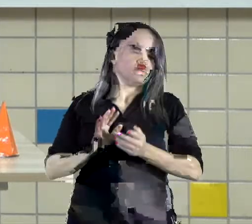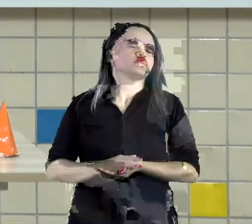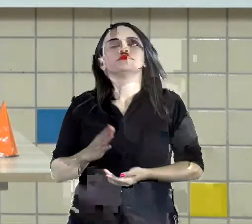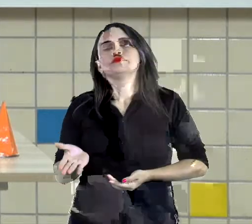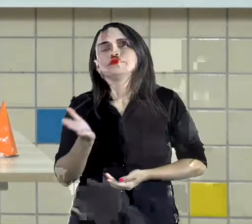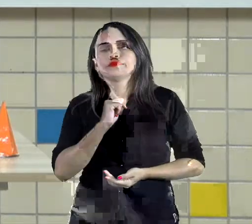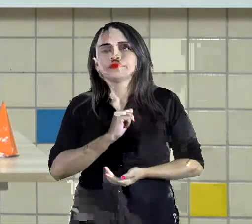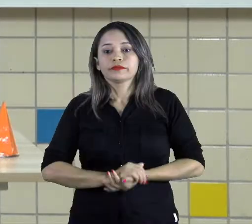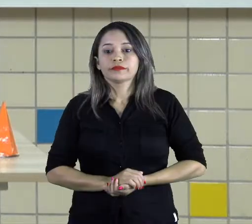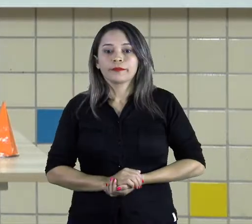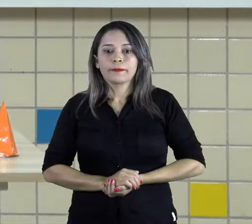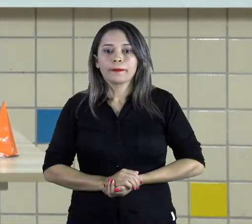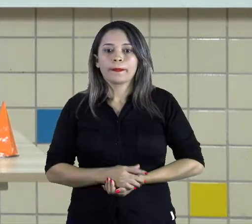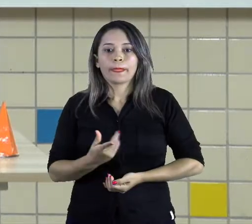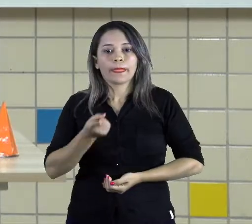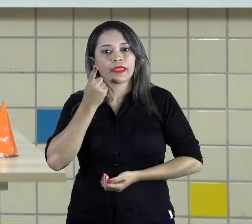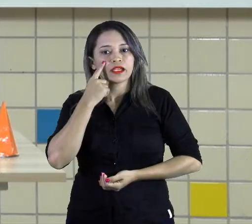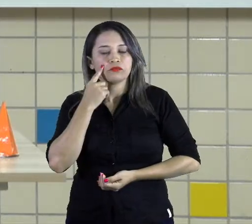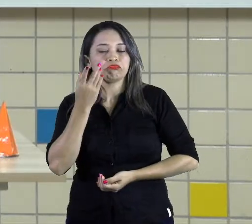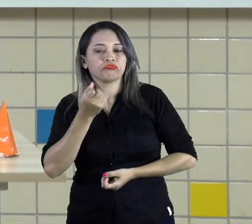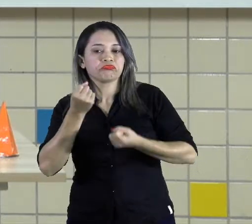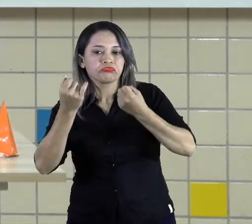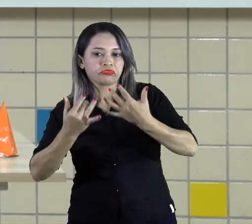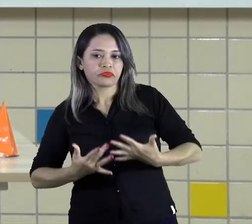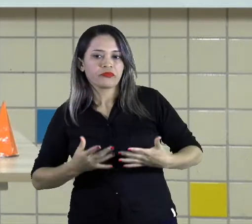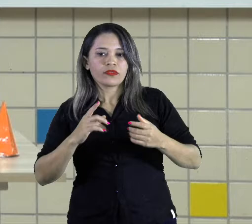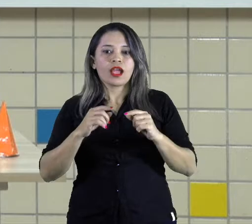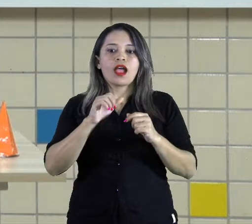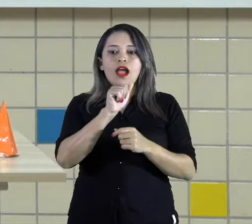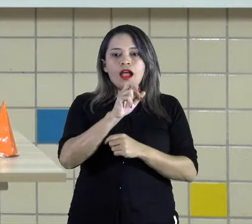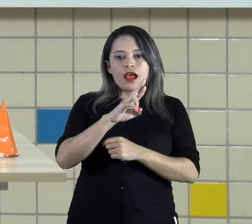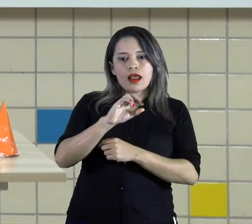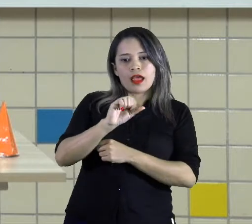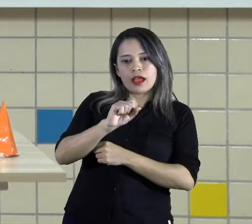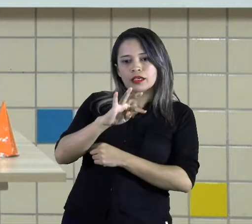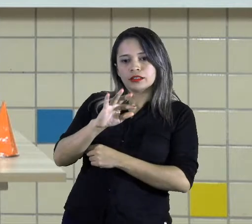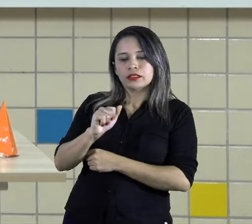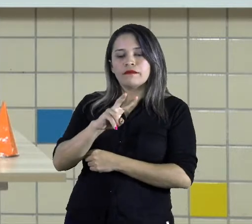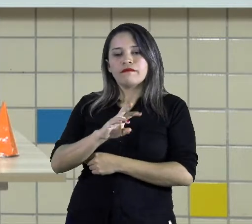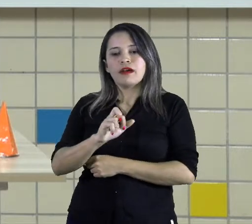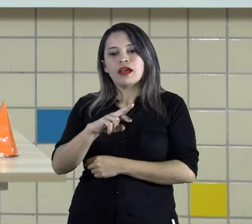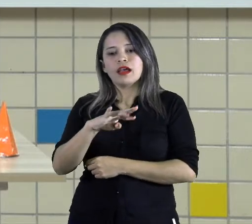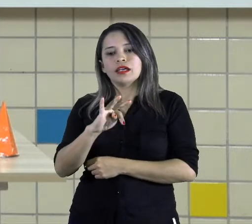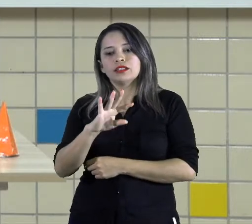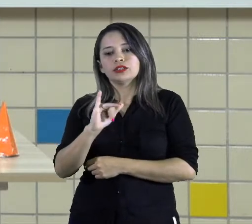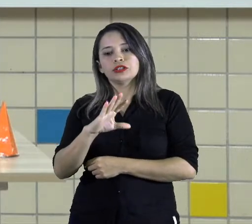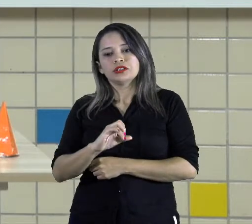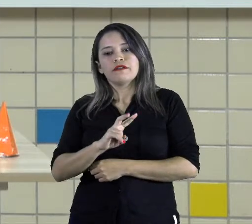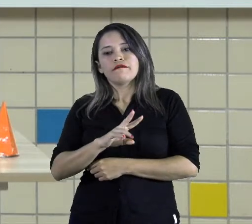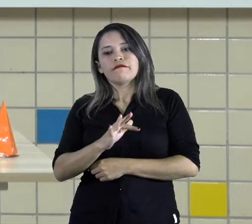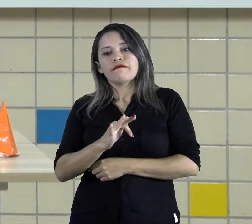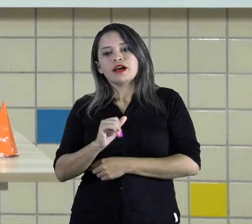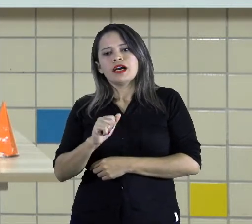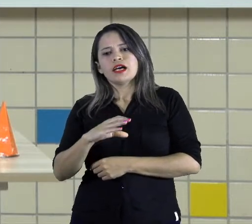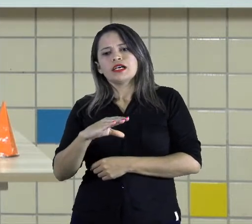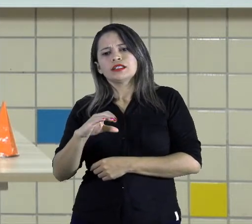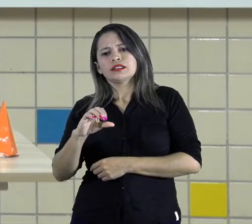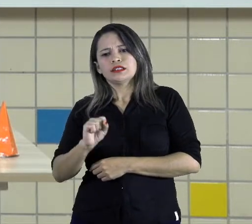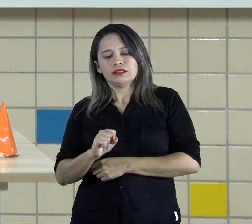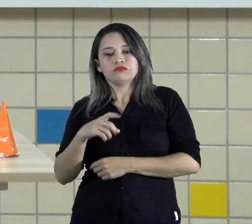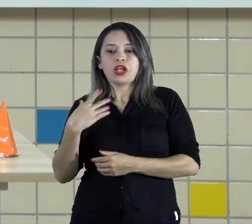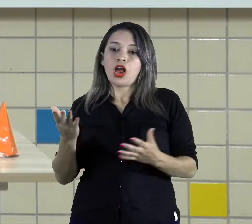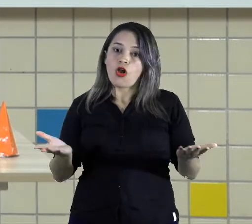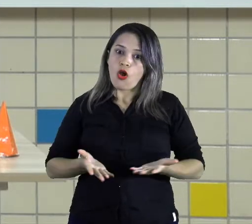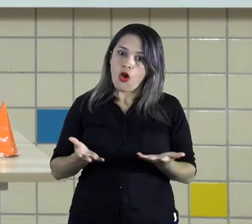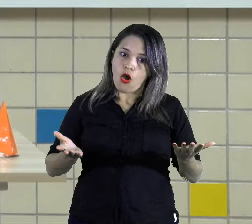lá. Aí nós já vimos agora falando sobre arestas, vértices e faces, agora nós vamos falar sobre volume. Professor, o que é